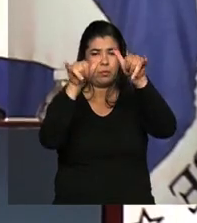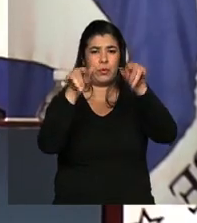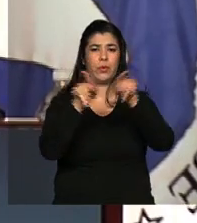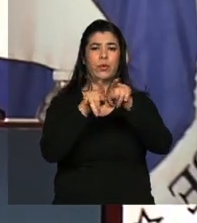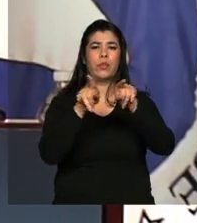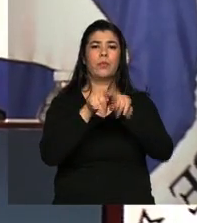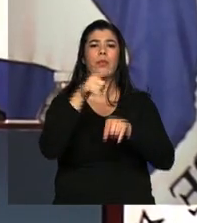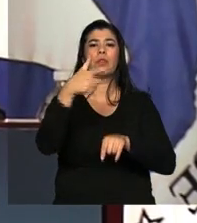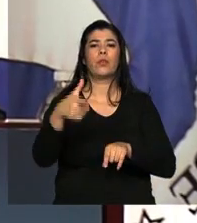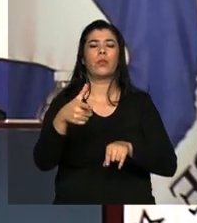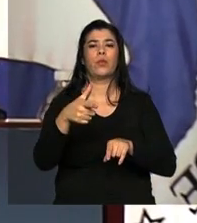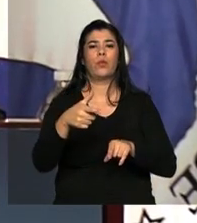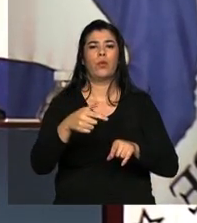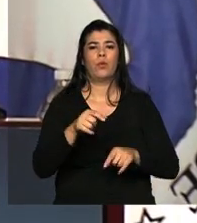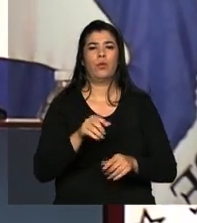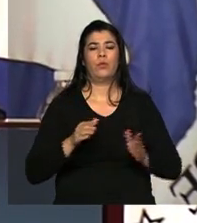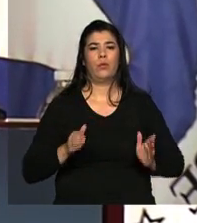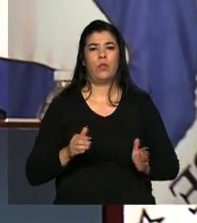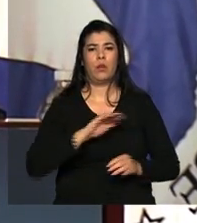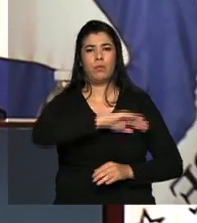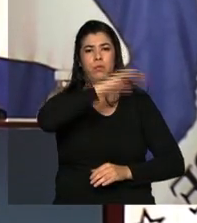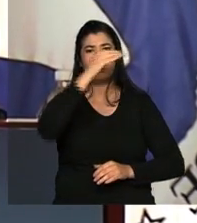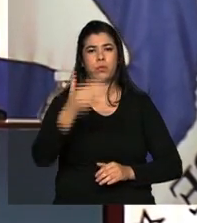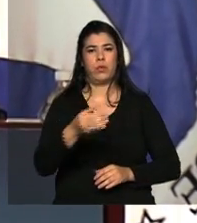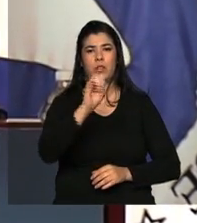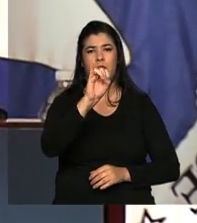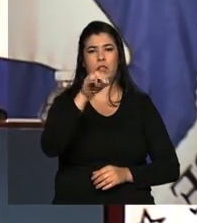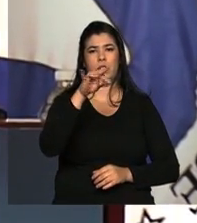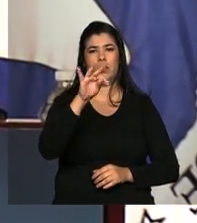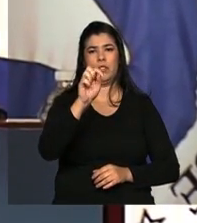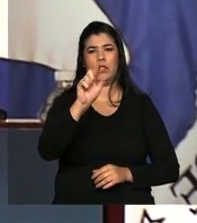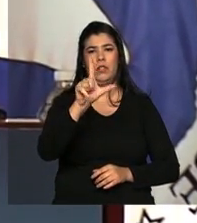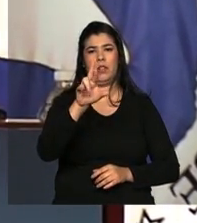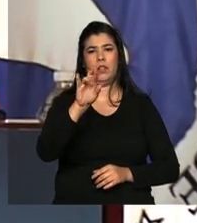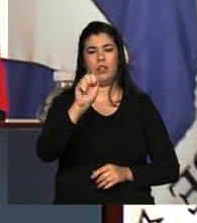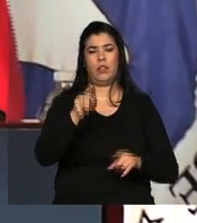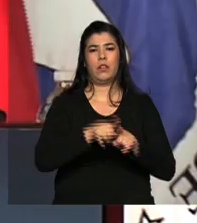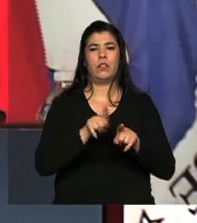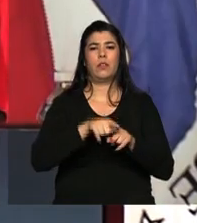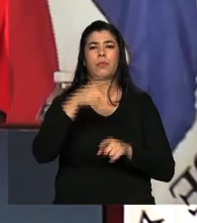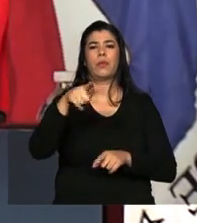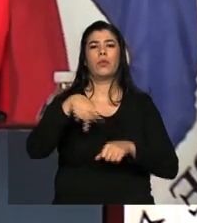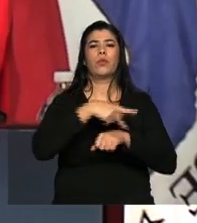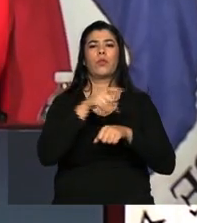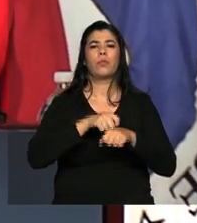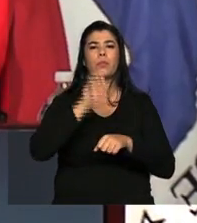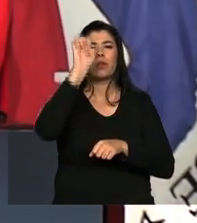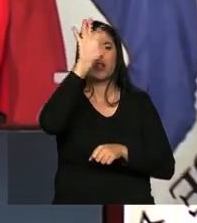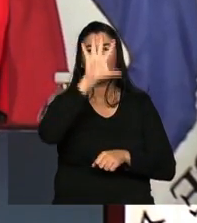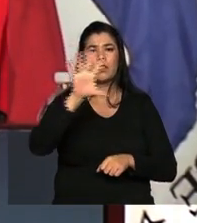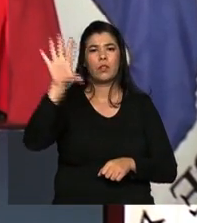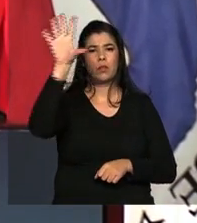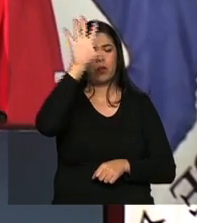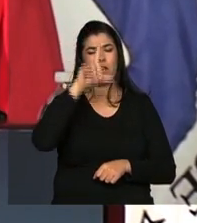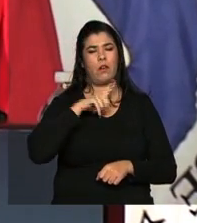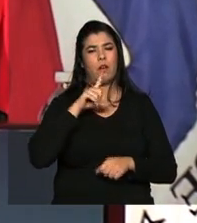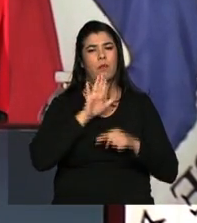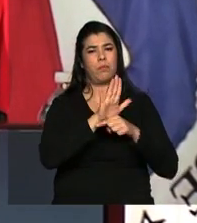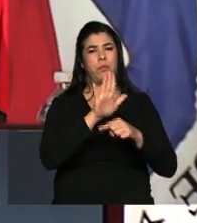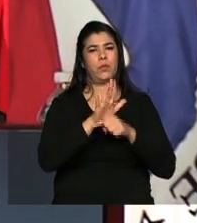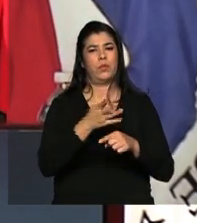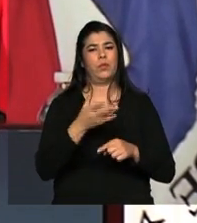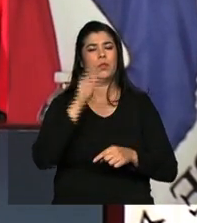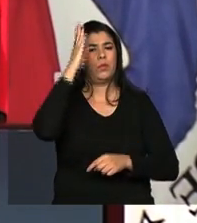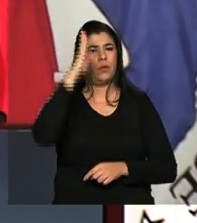nos estaleiros, assim como também da Europa, que são tradicionais investidores do Brasil na